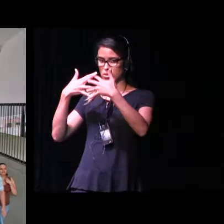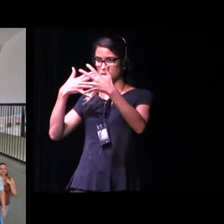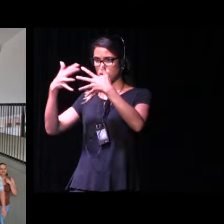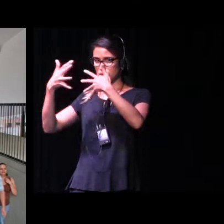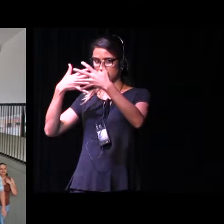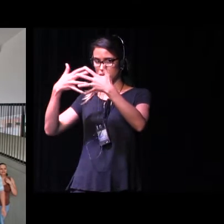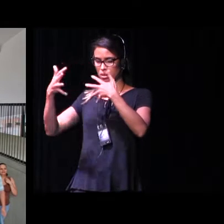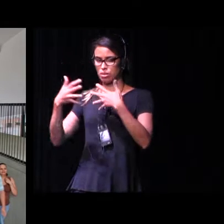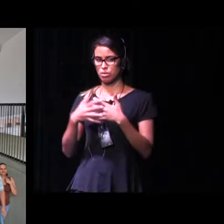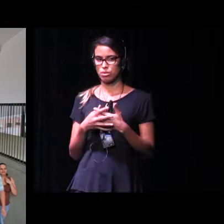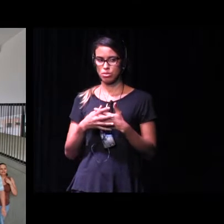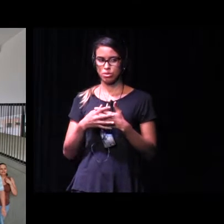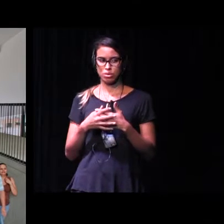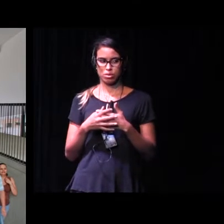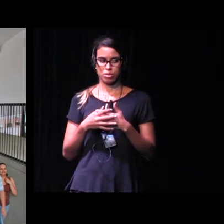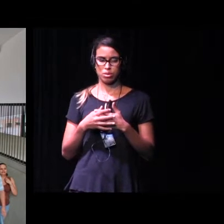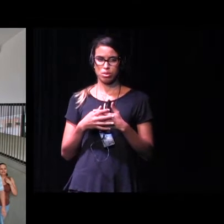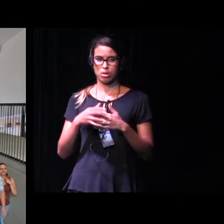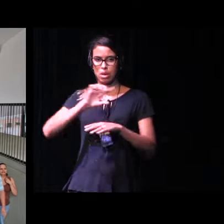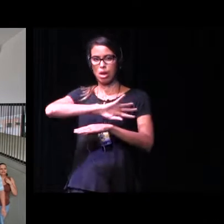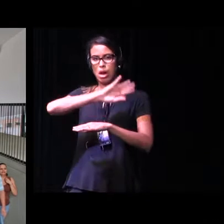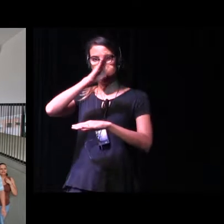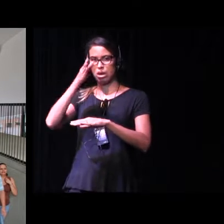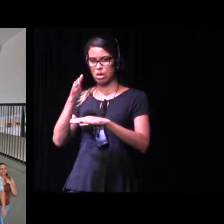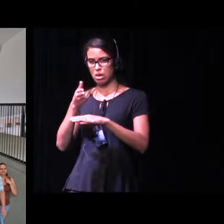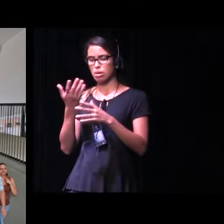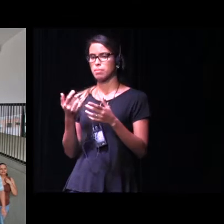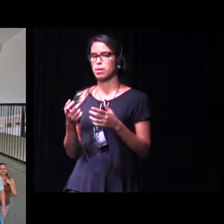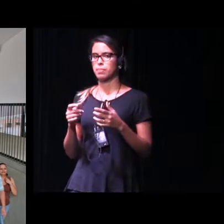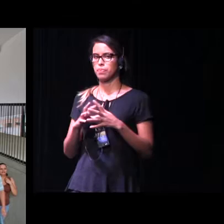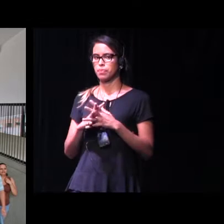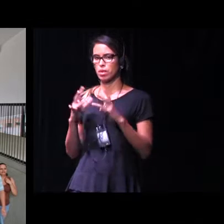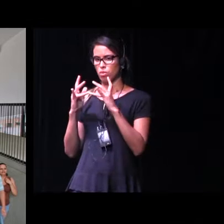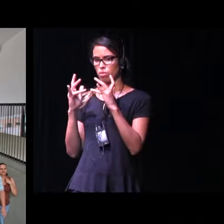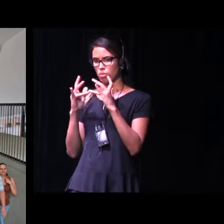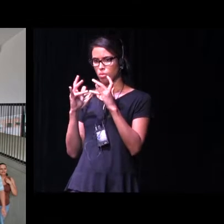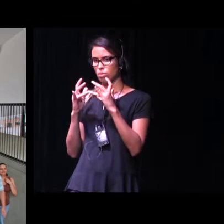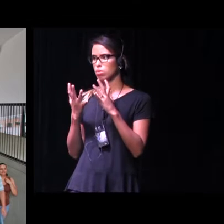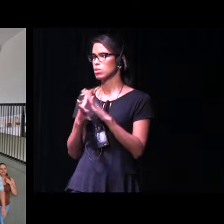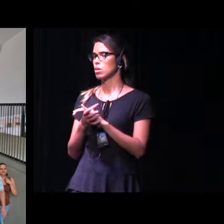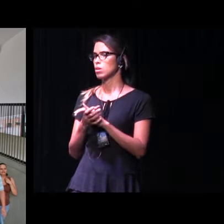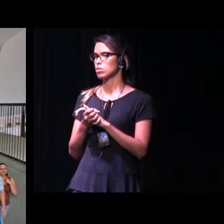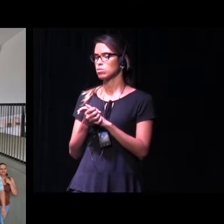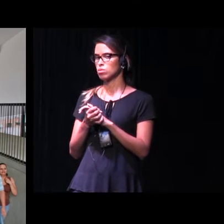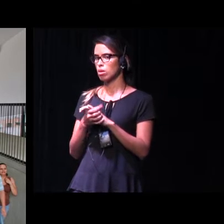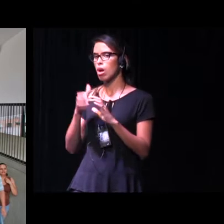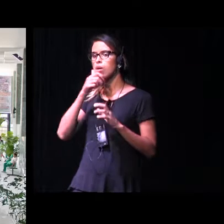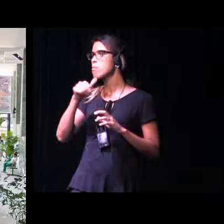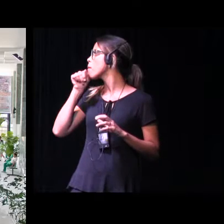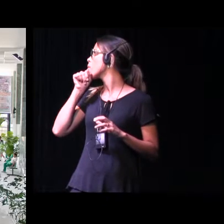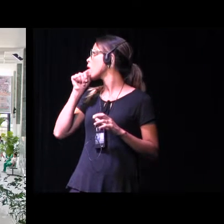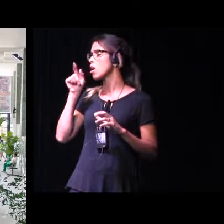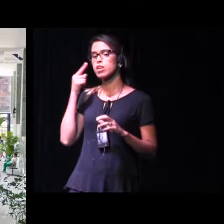ensinado. Essa é a rampa e a interação, a relação com o